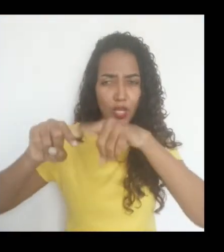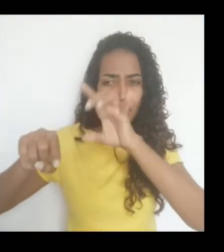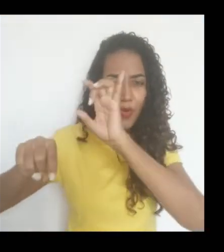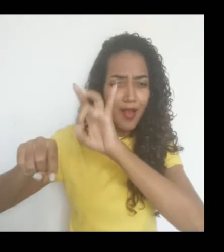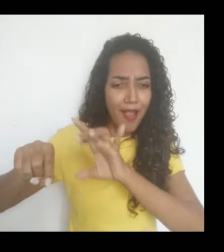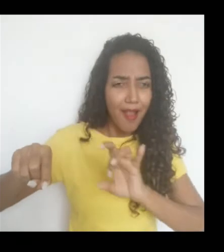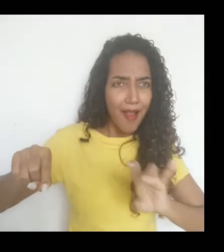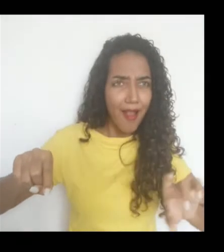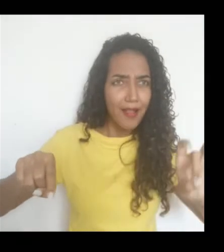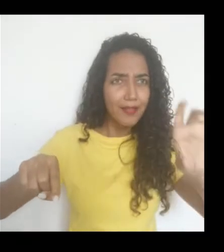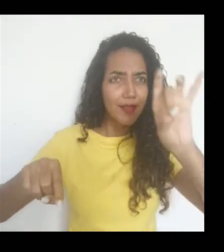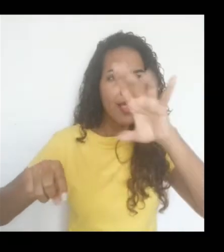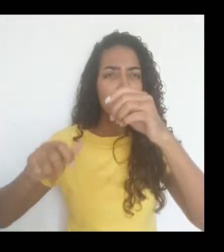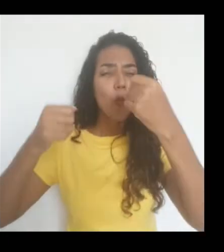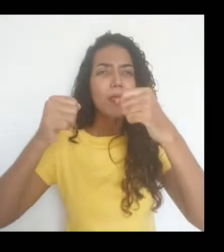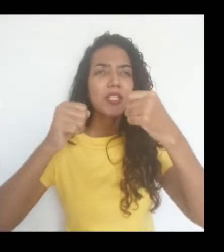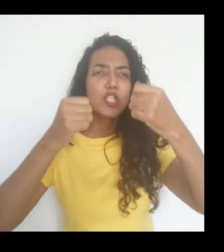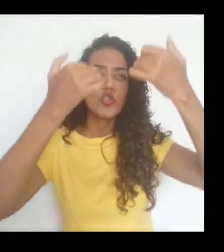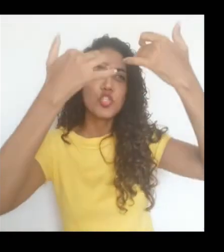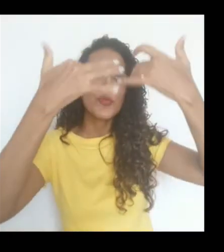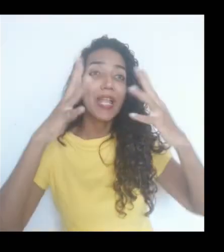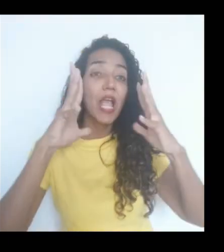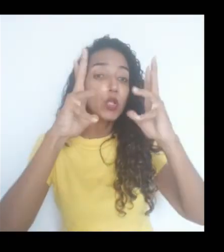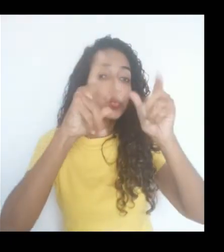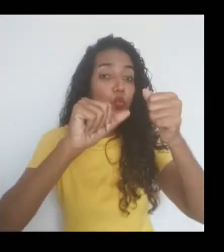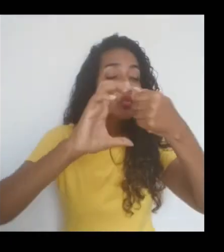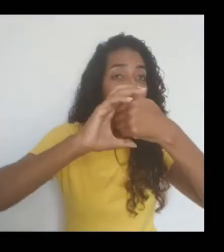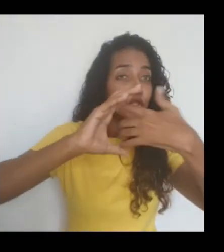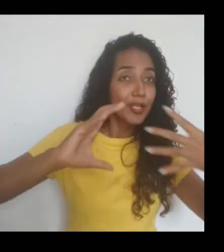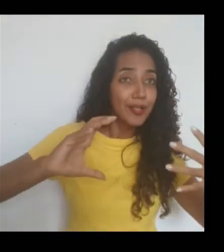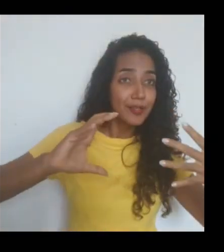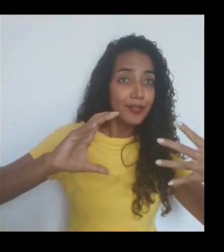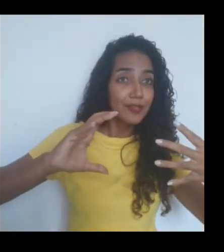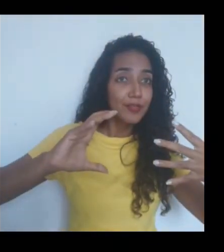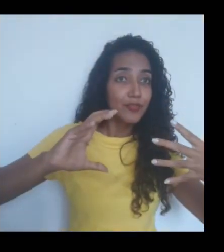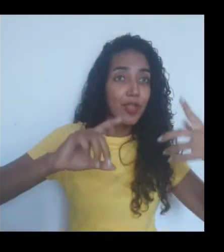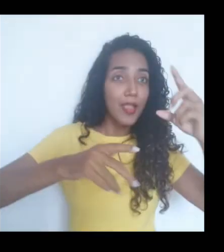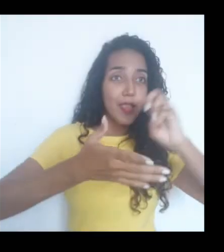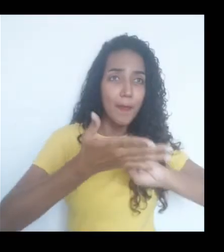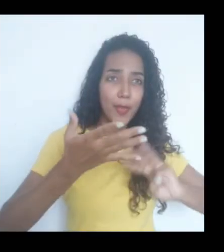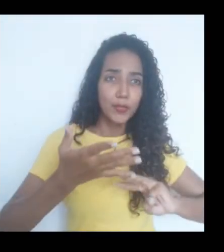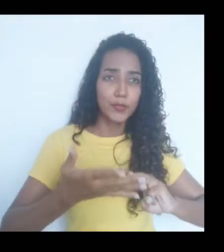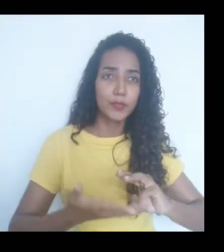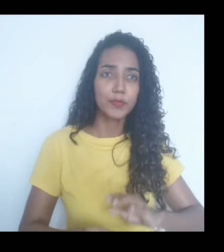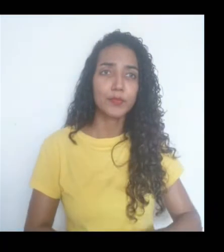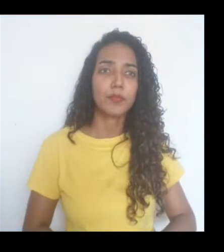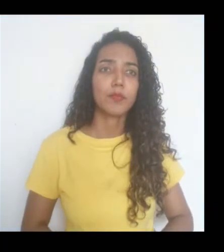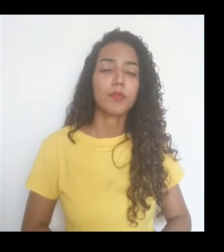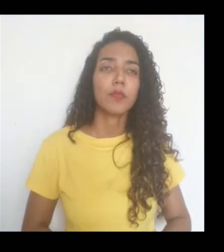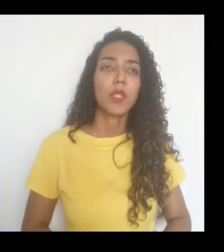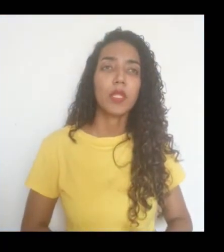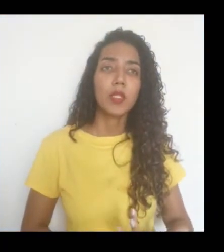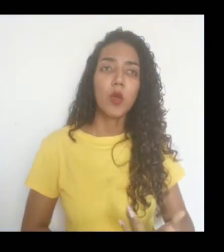imaginar que uma pessoa, em qualquer sistema, eu posso ter um usuário do sistema como sendo um objeto.